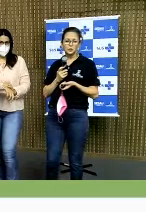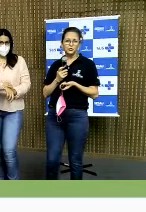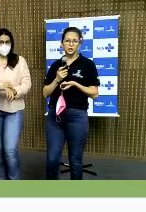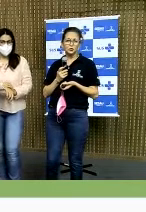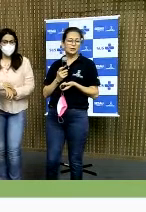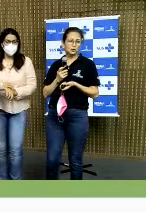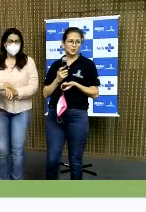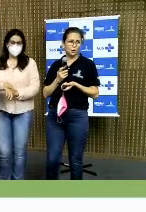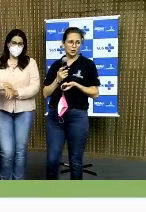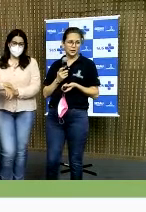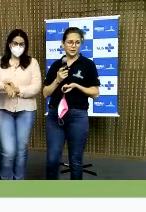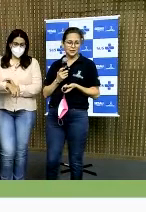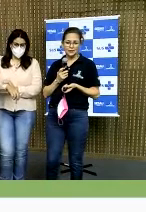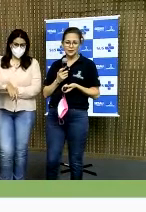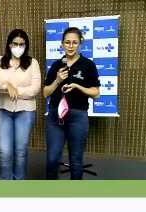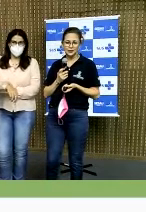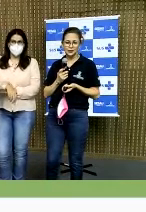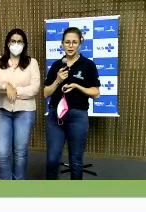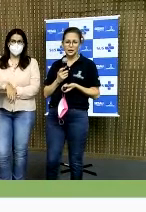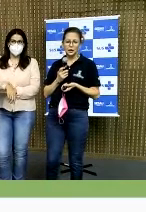em 2021, são as próteses.